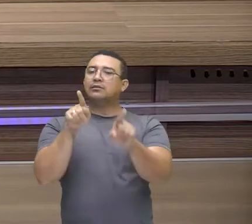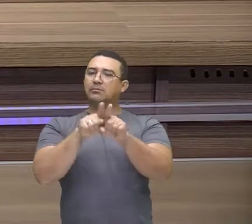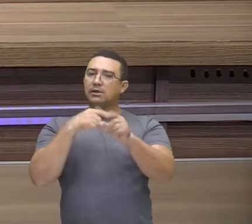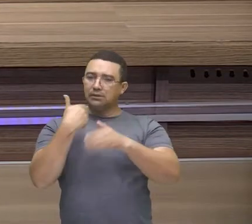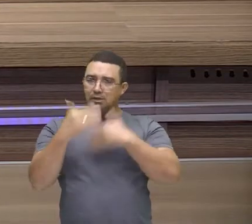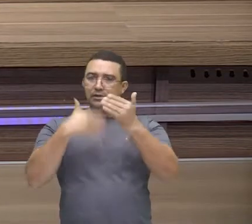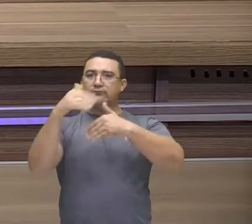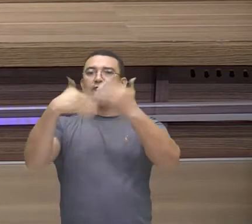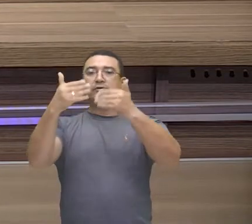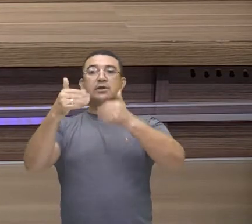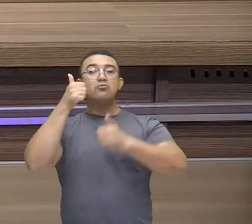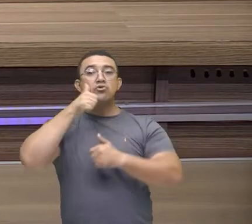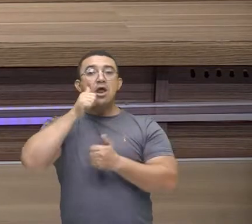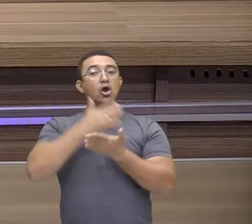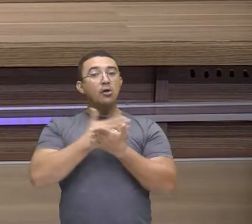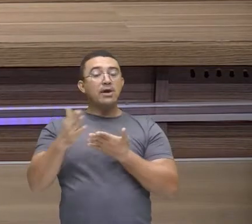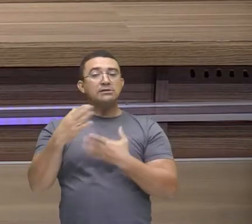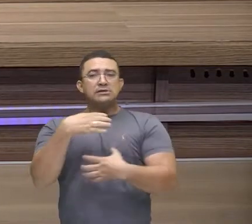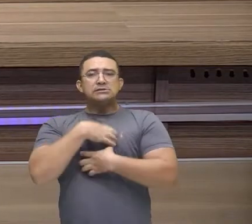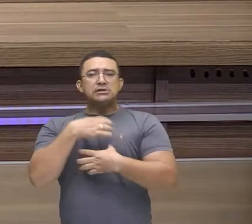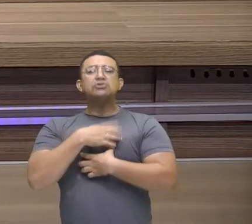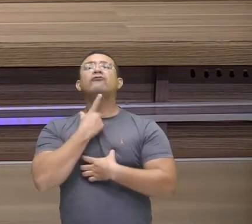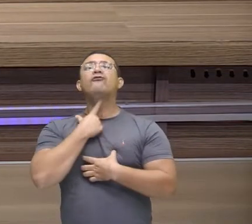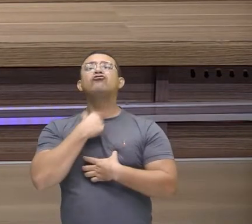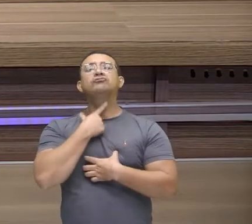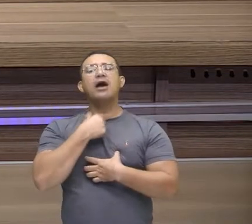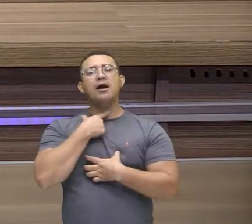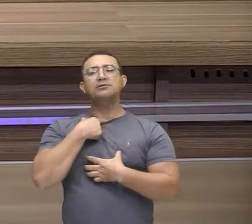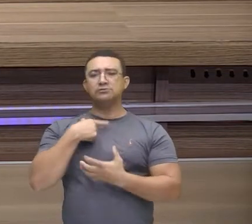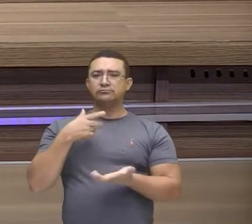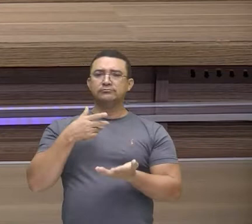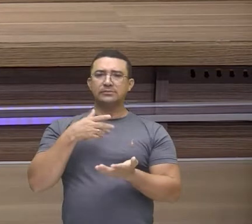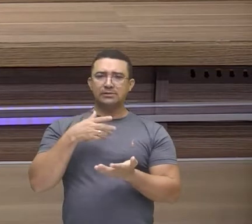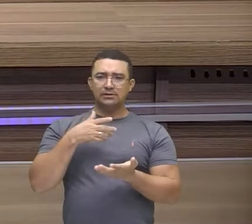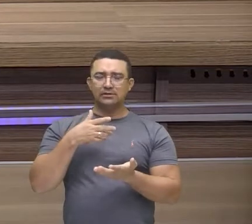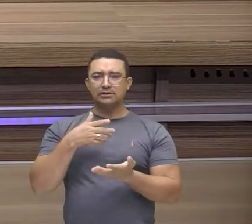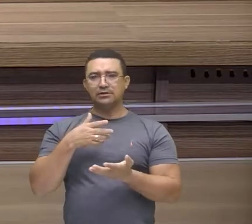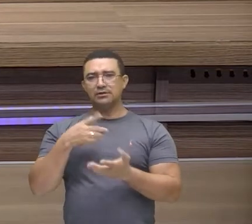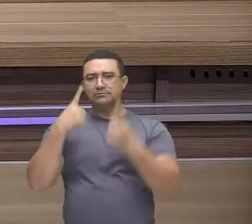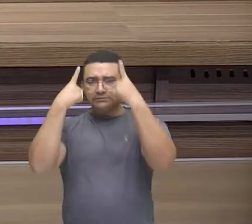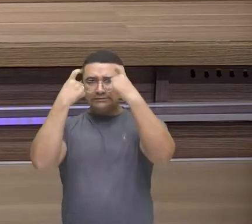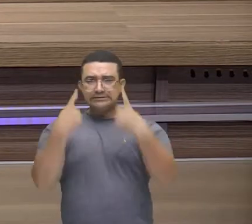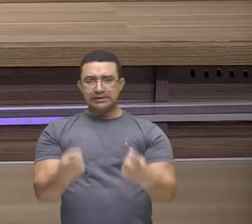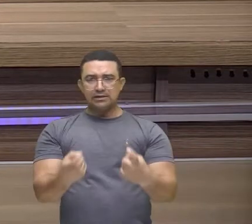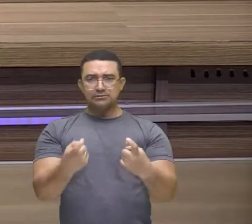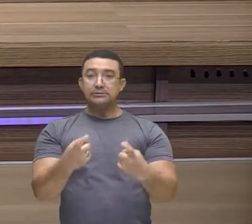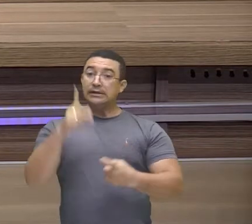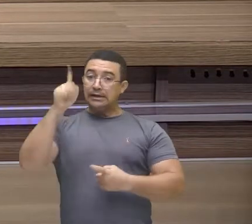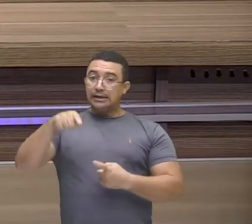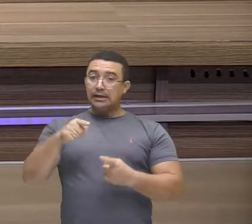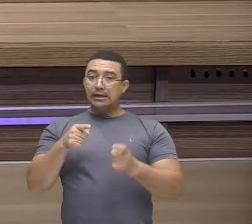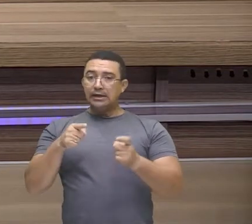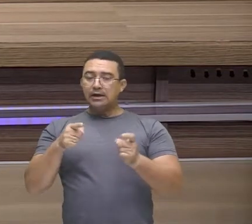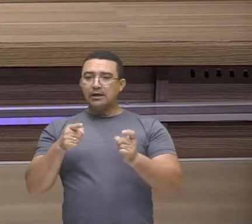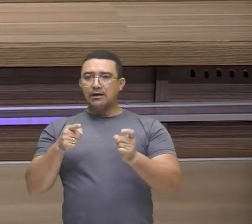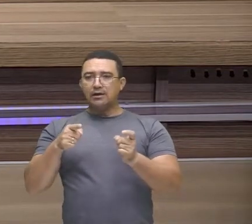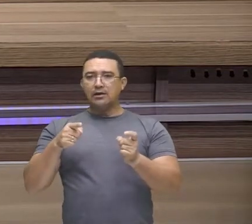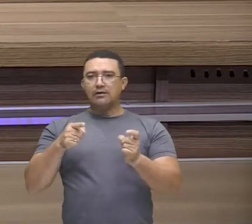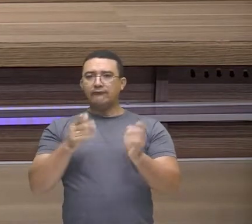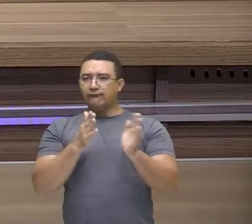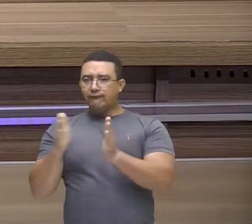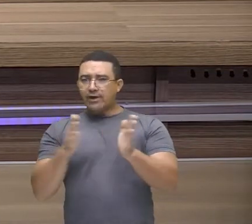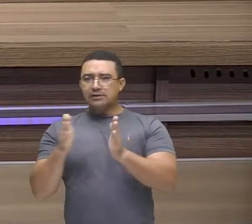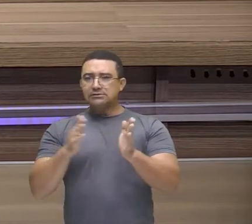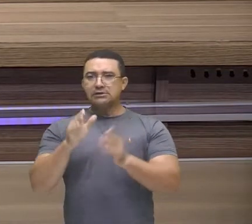interesse sexual. Então, quando isso tudo acontece, nós chamamos de adolescência. Ele entrou na adolescência, aquela